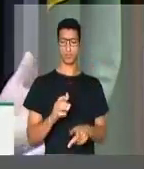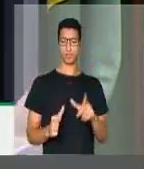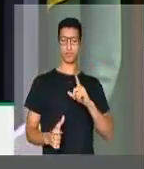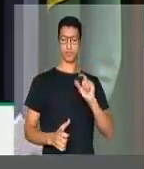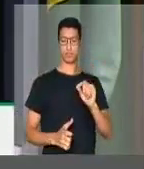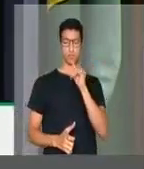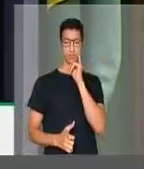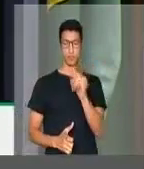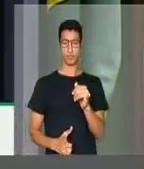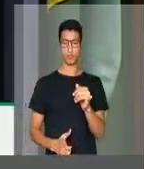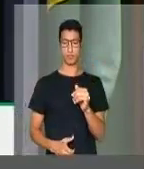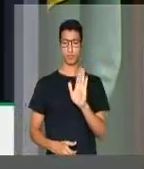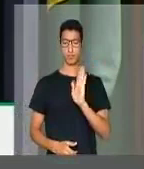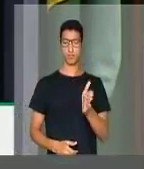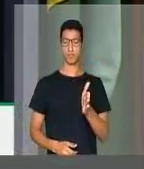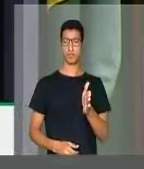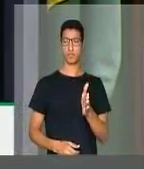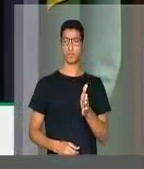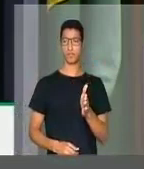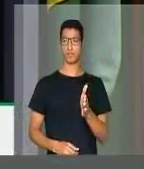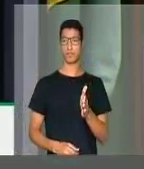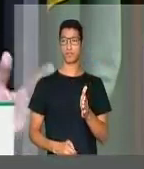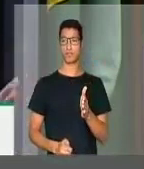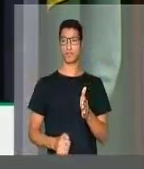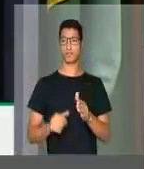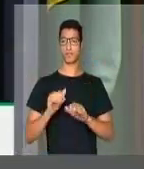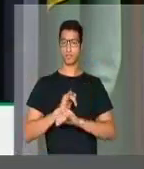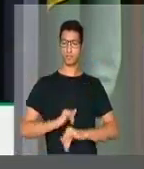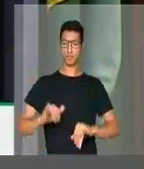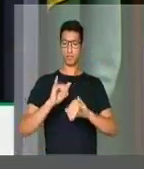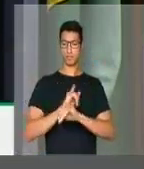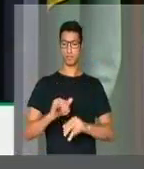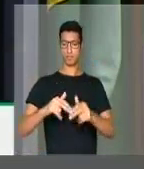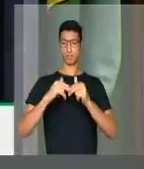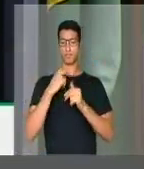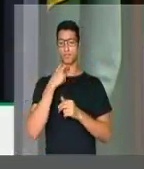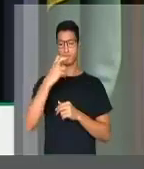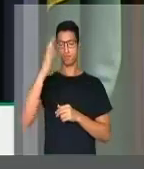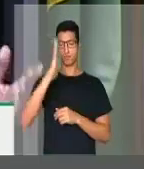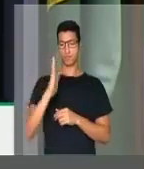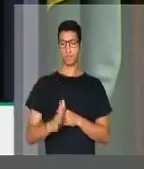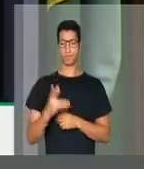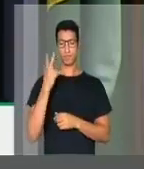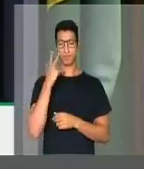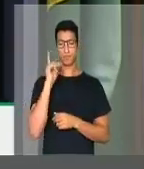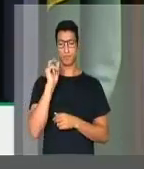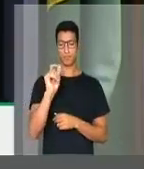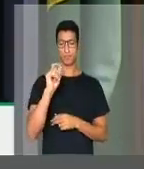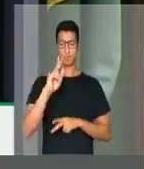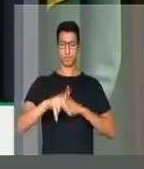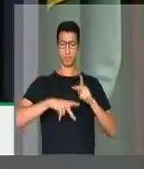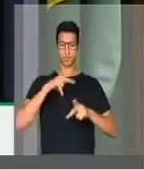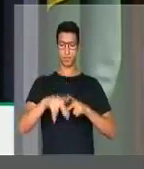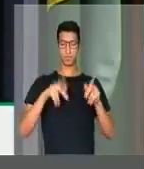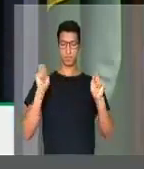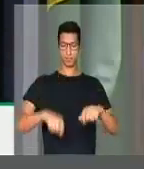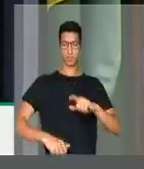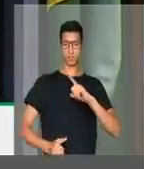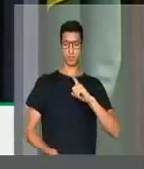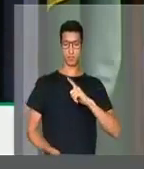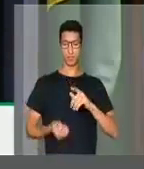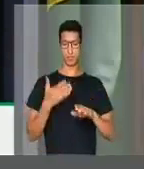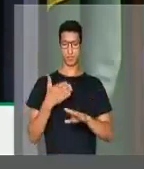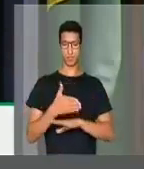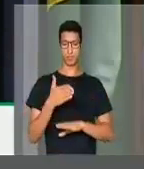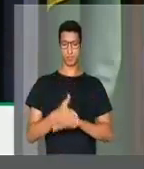esse pronunciamento fosse é transmitido pela voz do brasil para que as populações possam ter